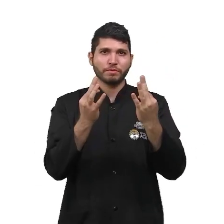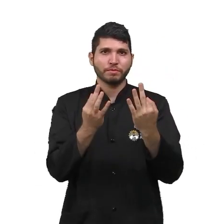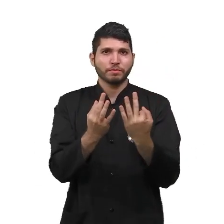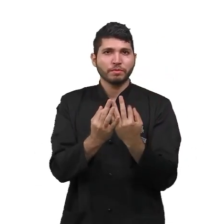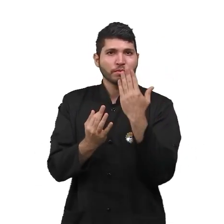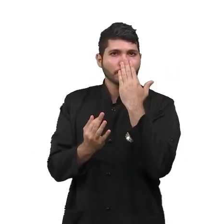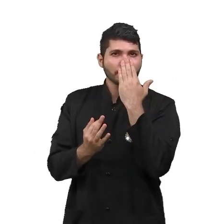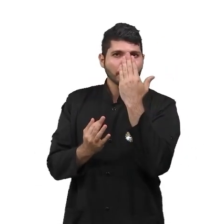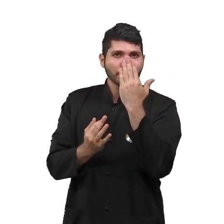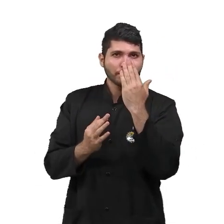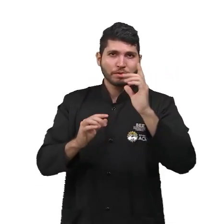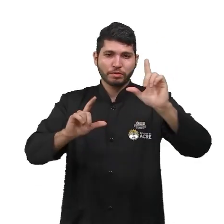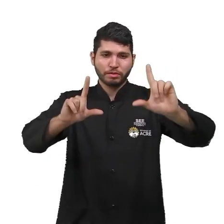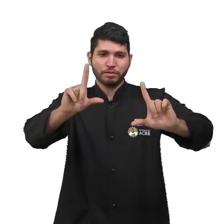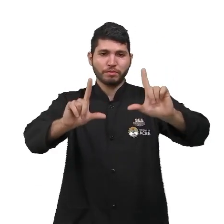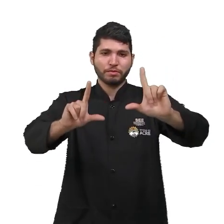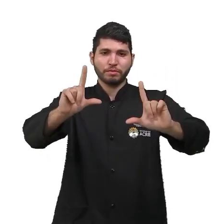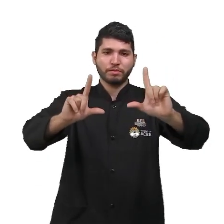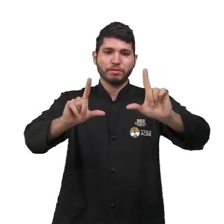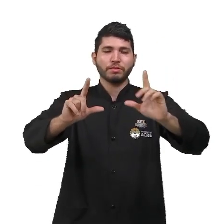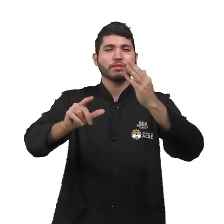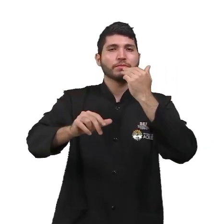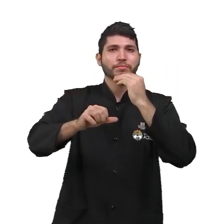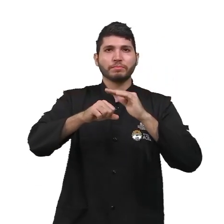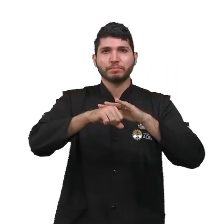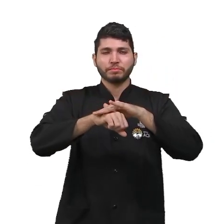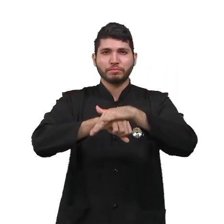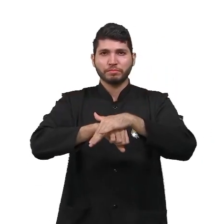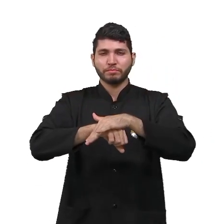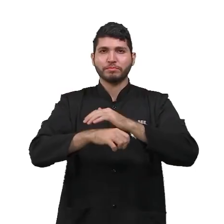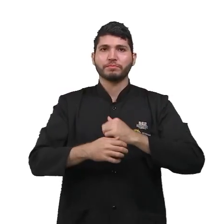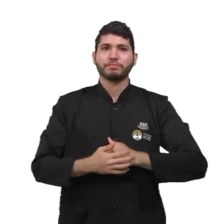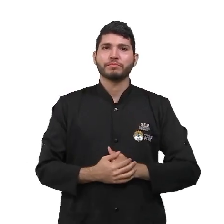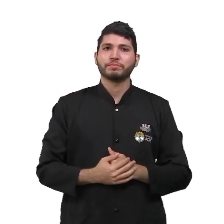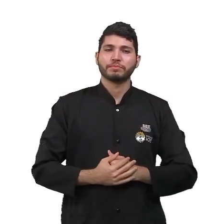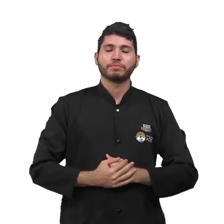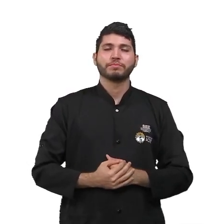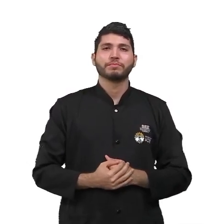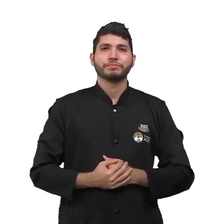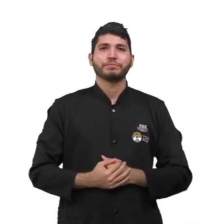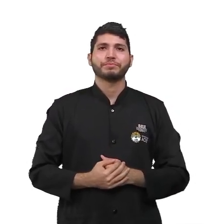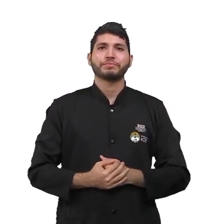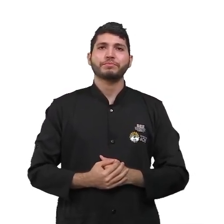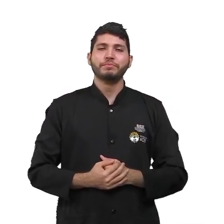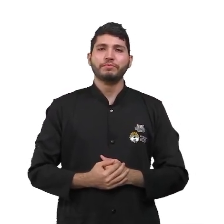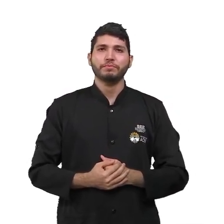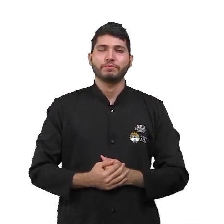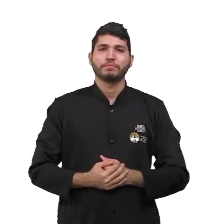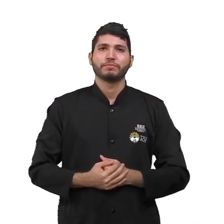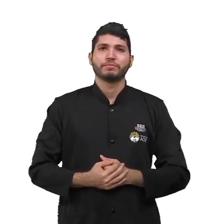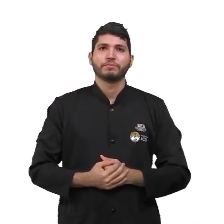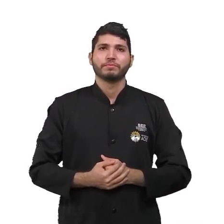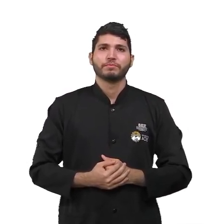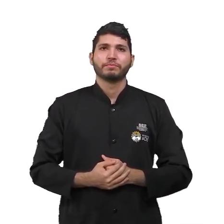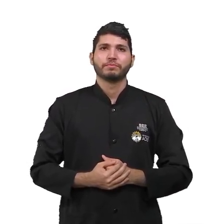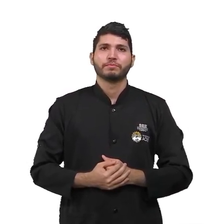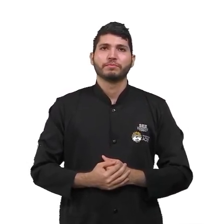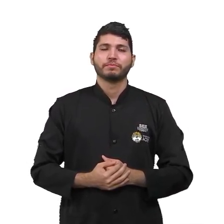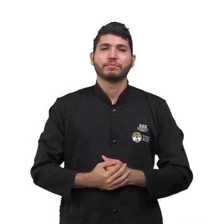da televisão durante a janta, ou seja, elas ficavam presas ali àquela situação. Então,